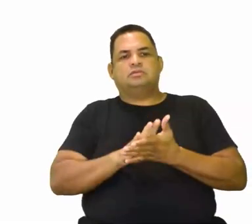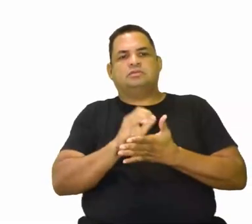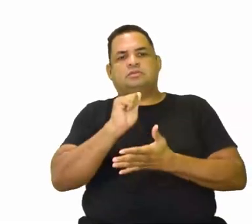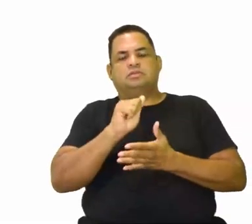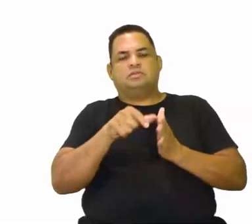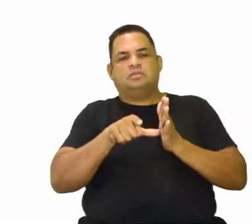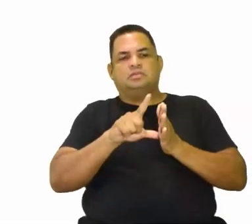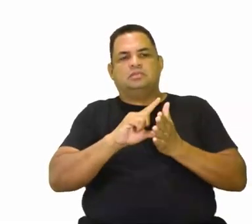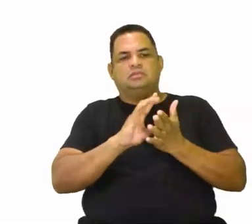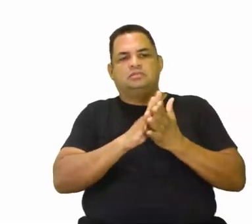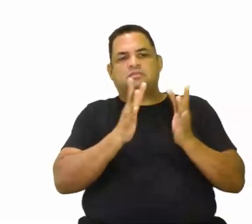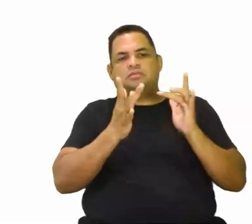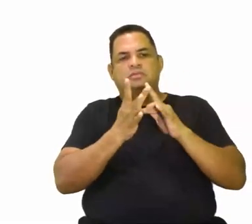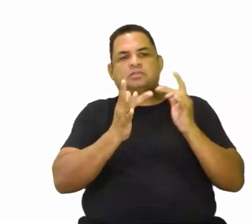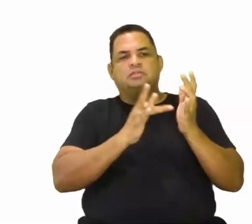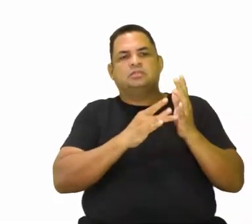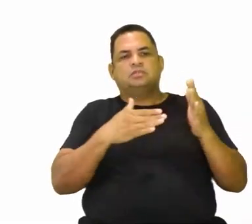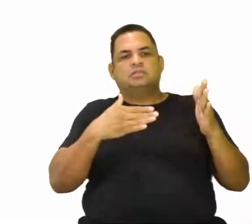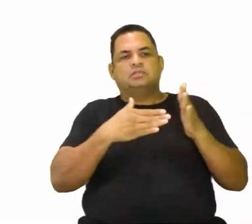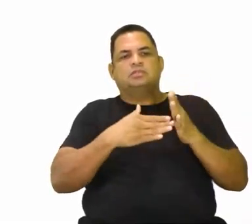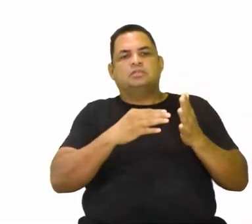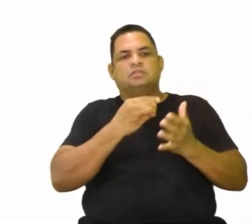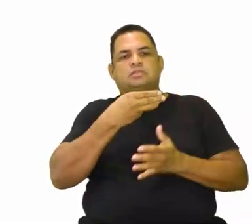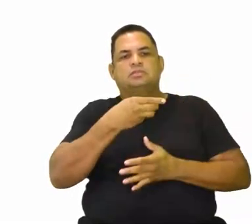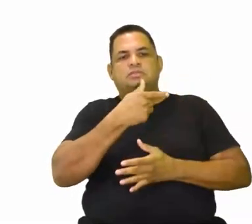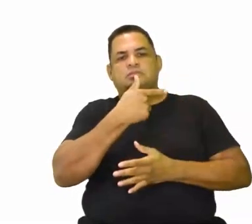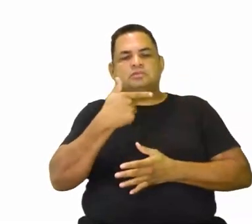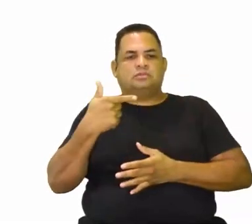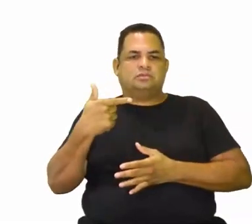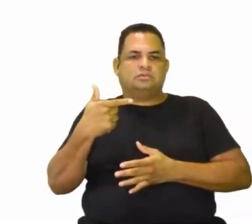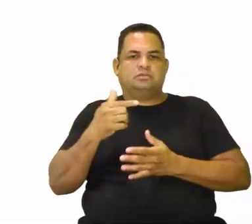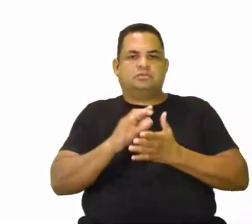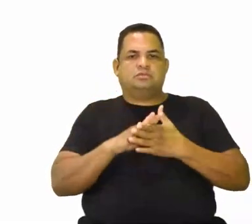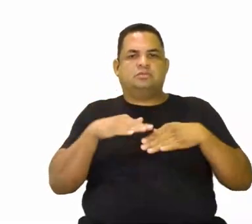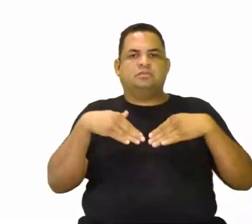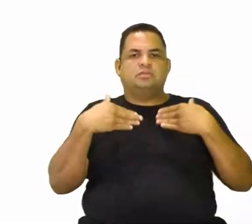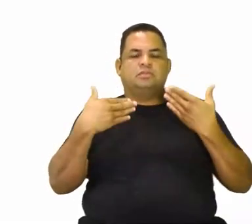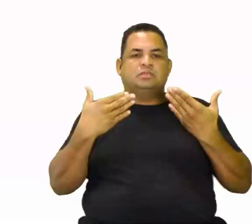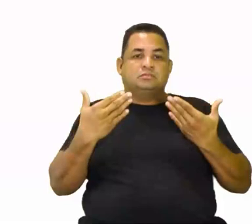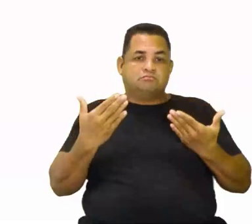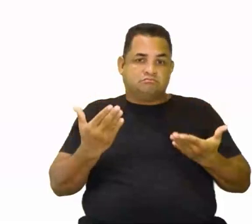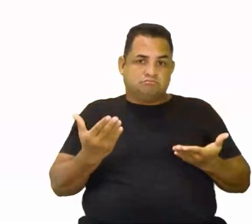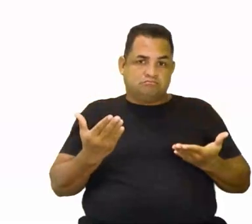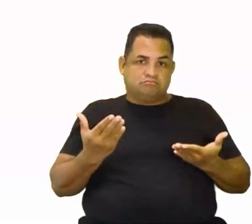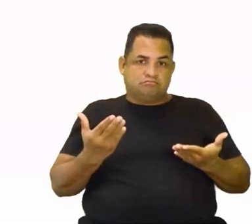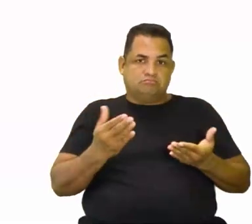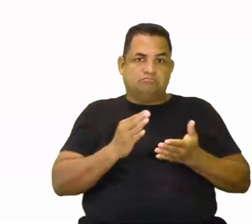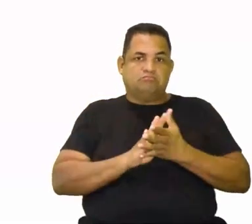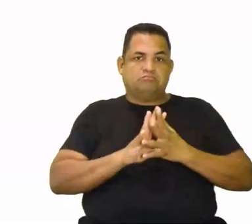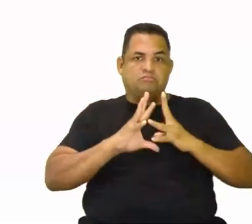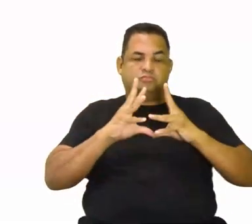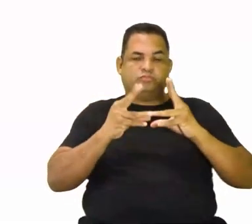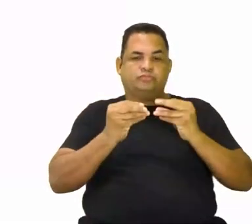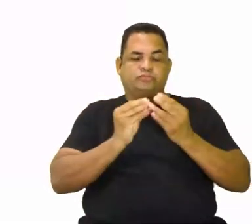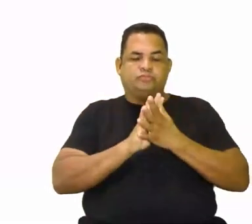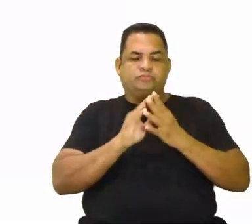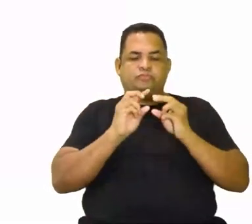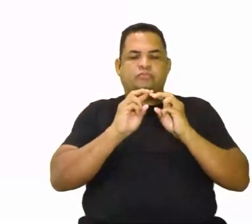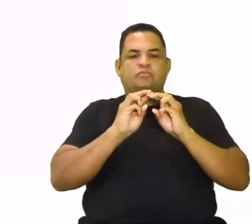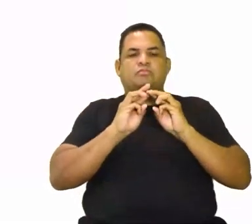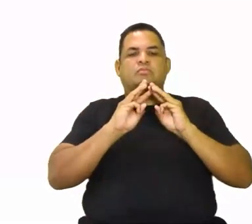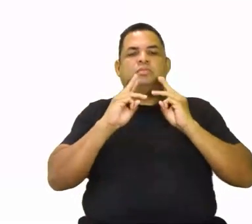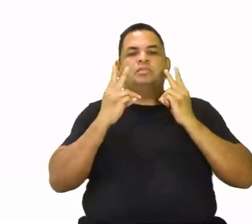384 anos antes de Cristo, a 322 anos de Cristo, na qual toda a matéria seria